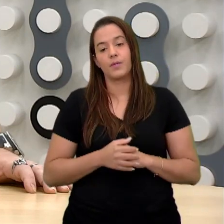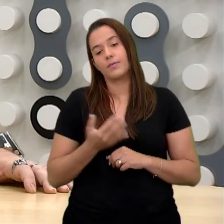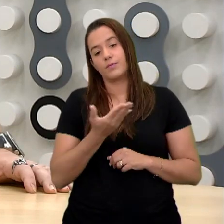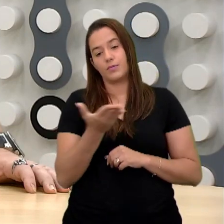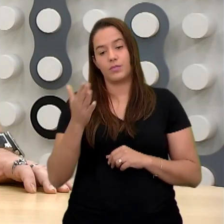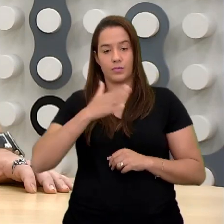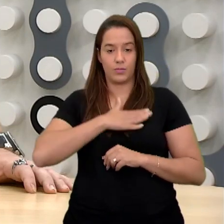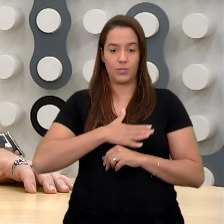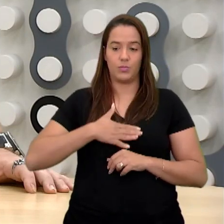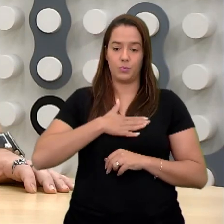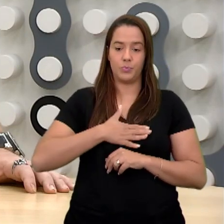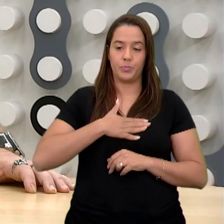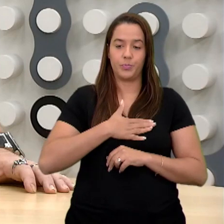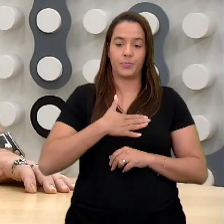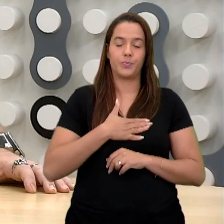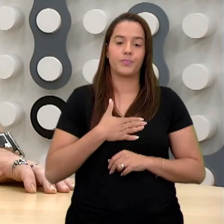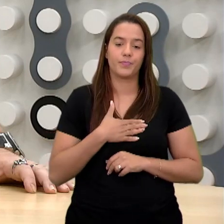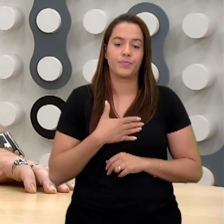em